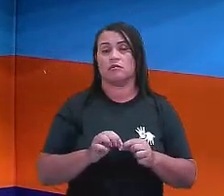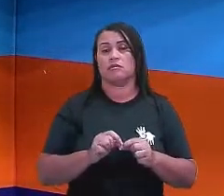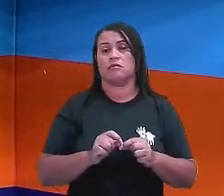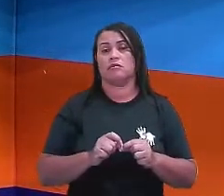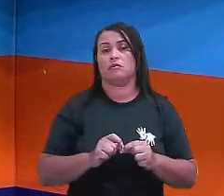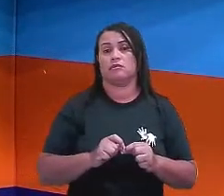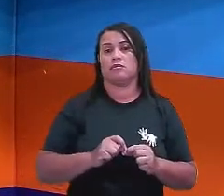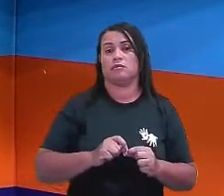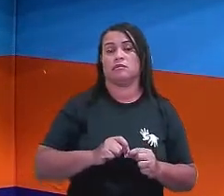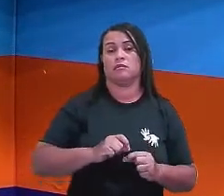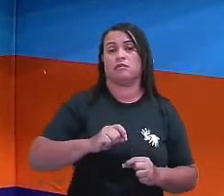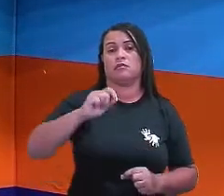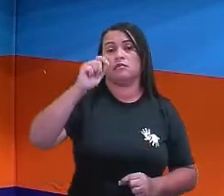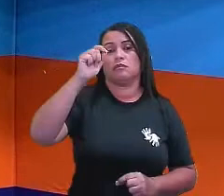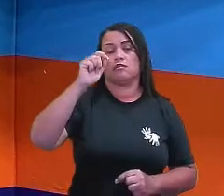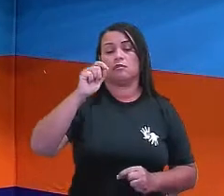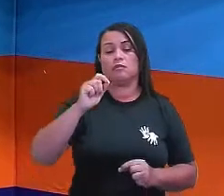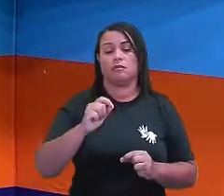ou